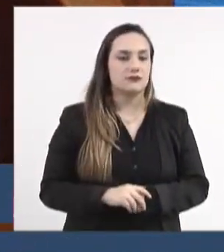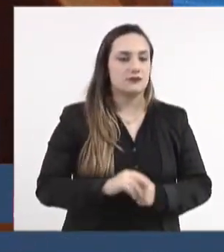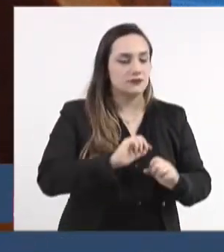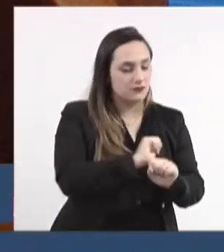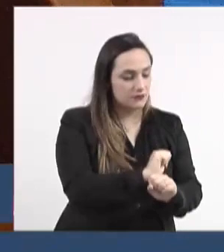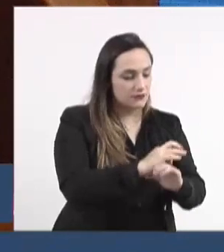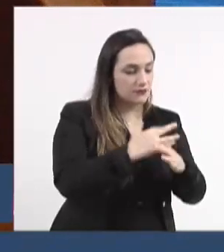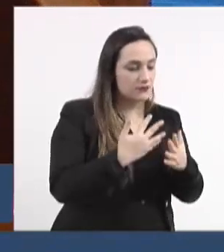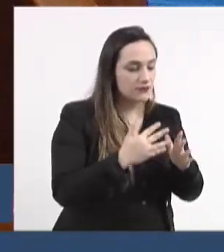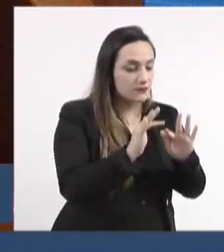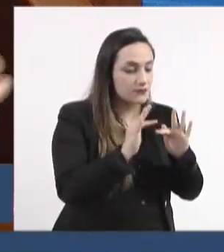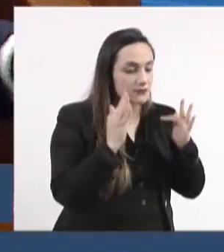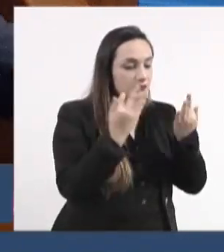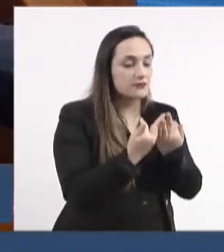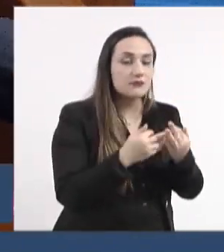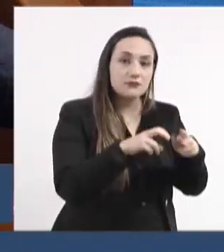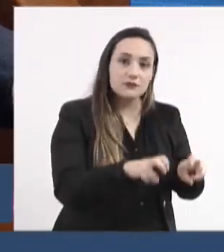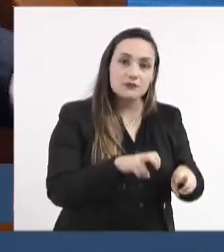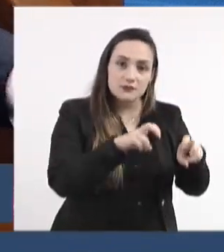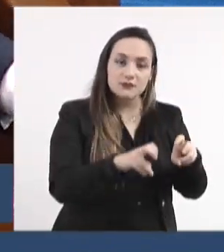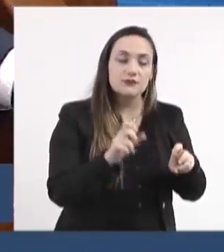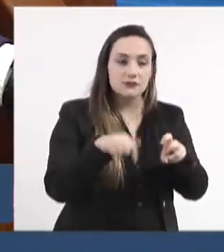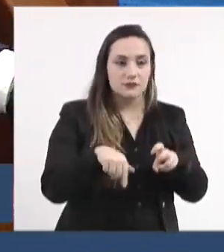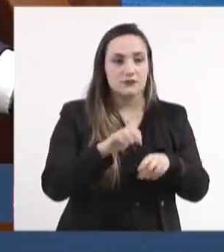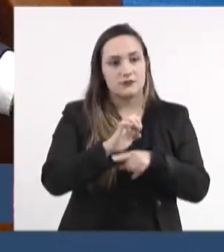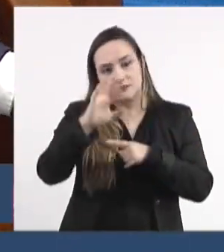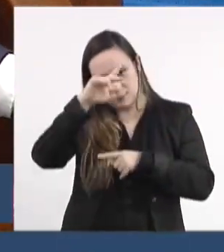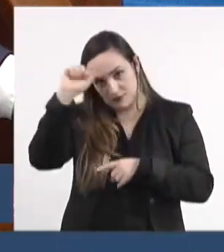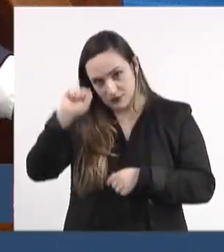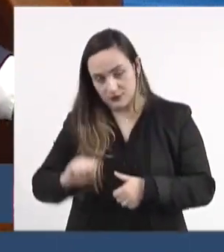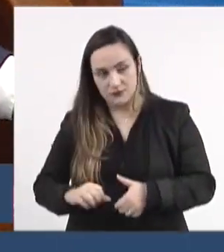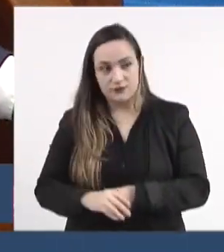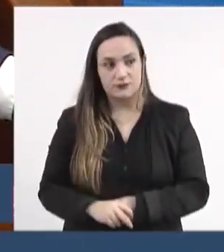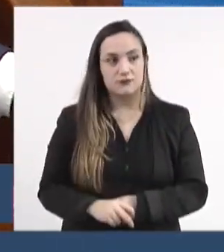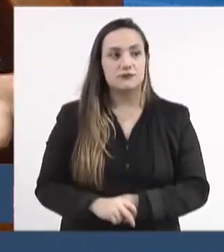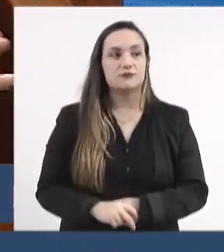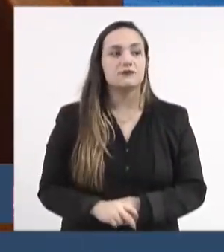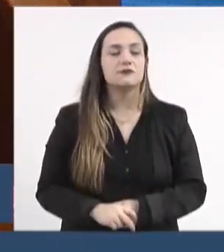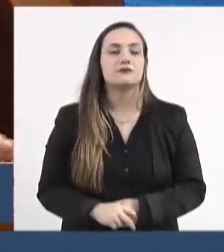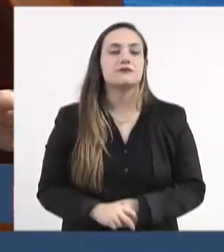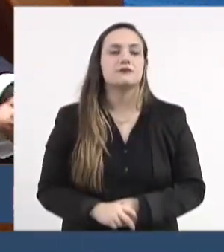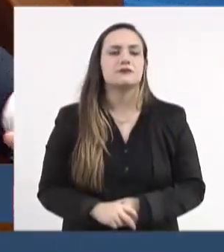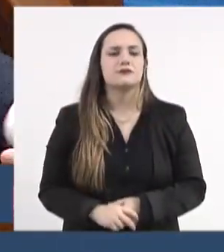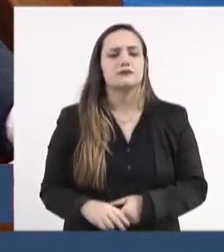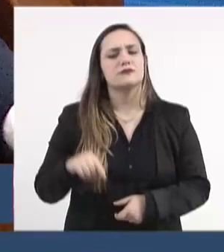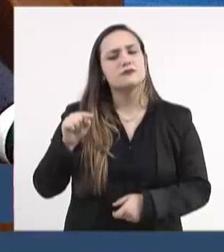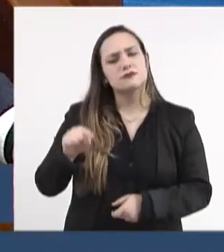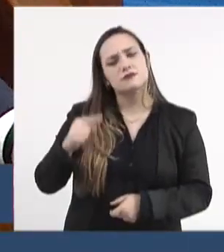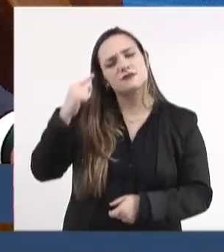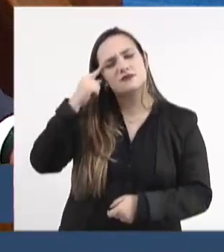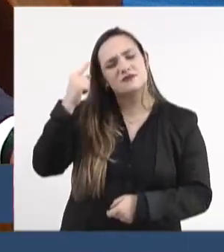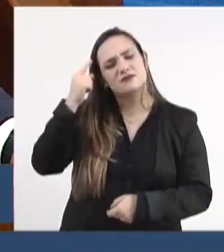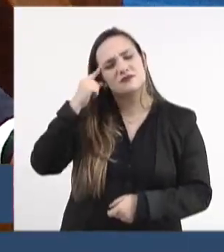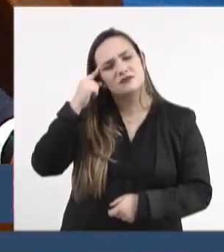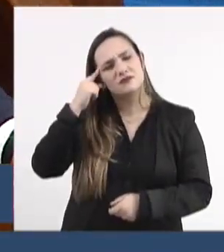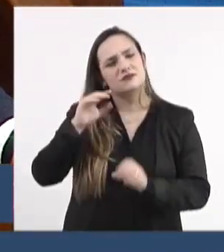familiar no âmbito do Estado de Mato Grosso do Sul. Essa ideia de